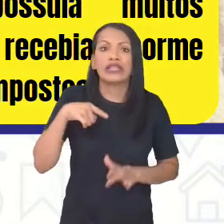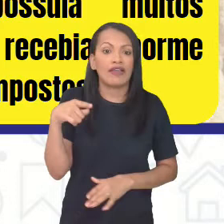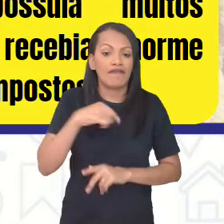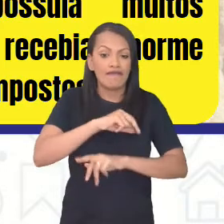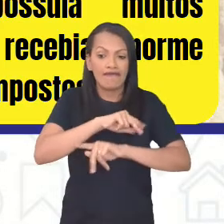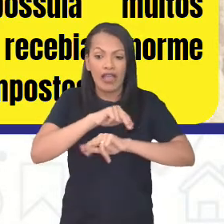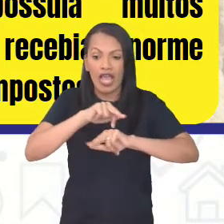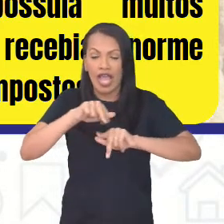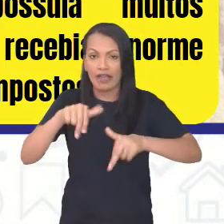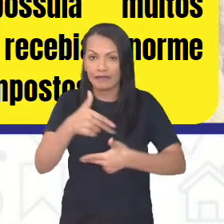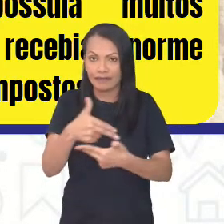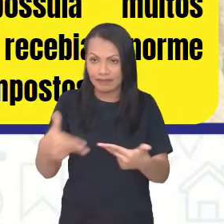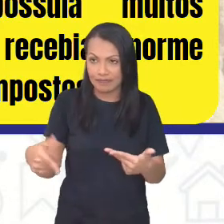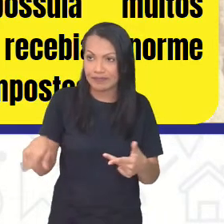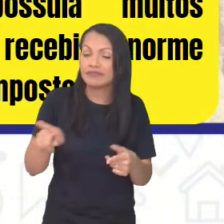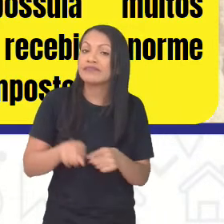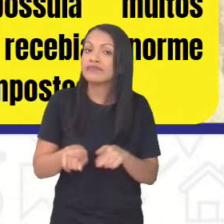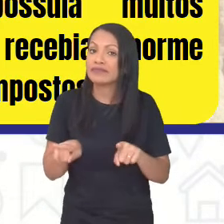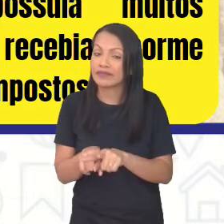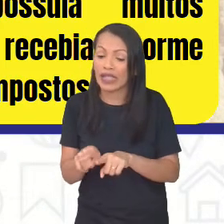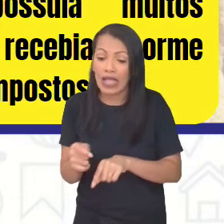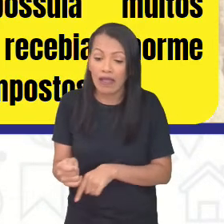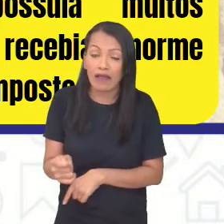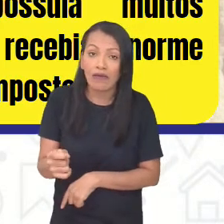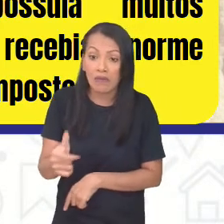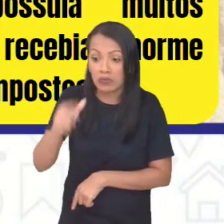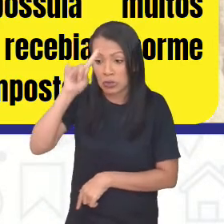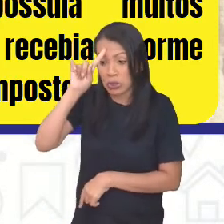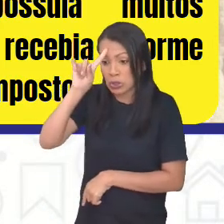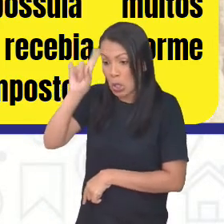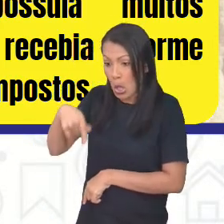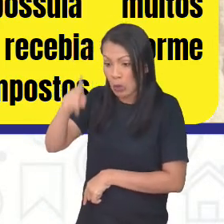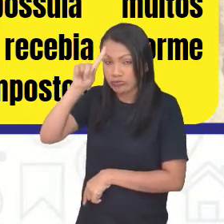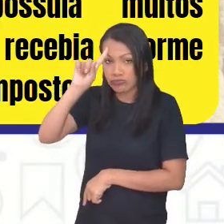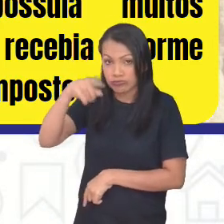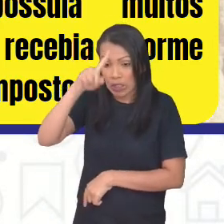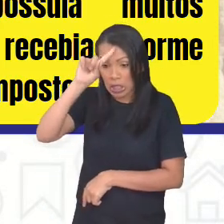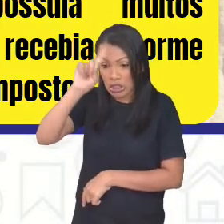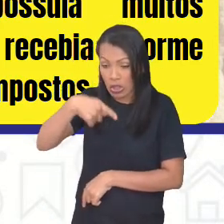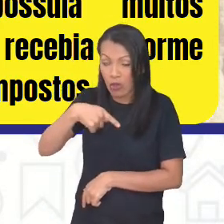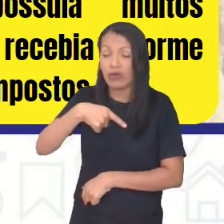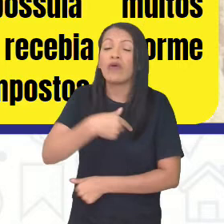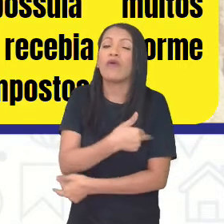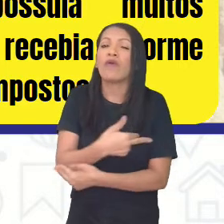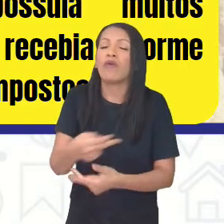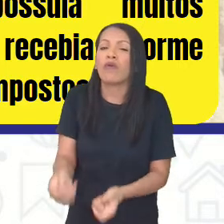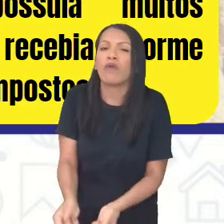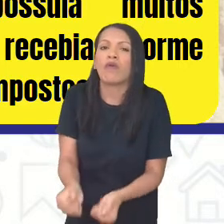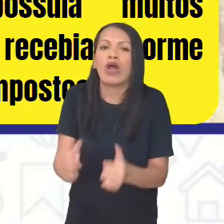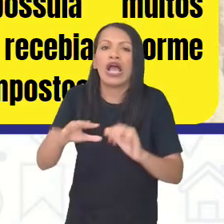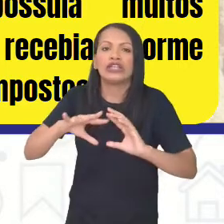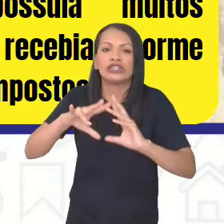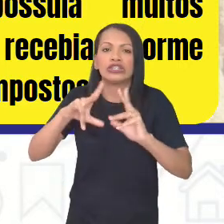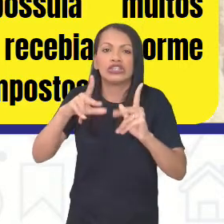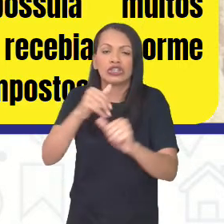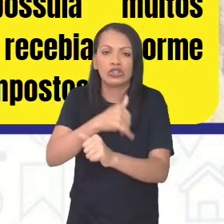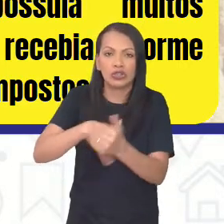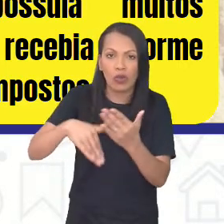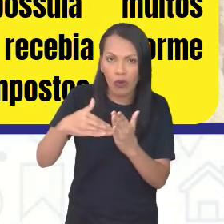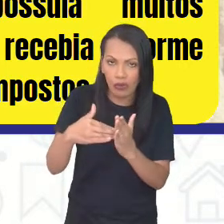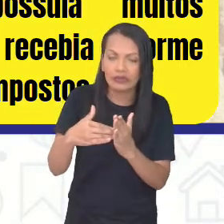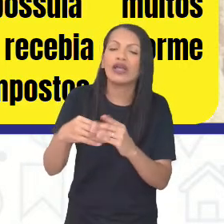isso. Ele era proprietário aí, ó, de quase todas as terras, possuía muitos funcionários e recebiam uma enorme quantidade